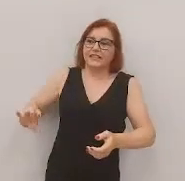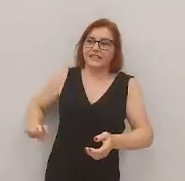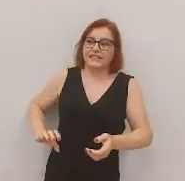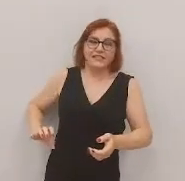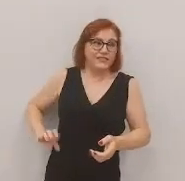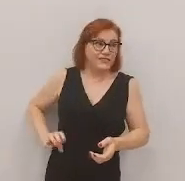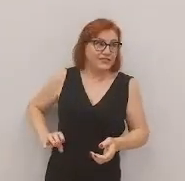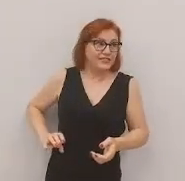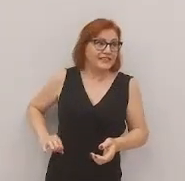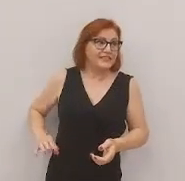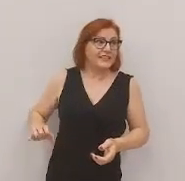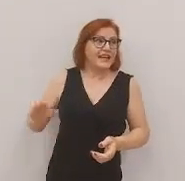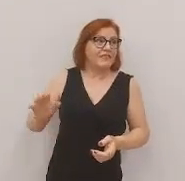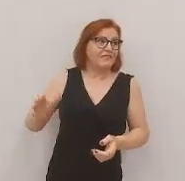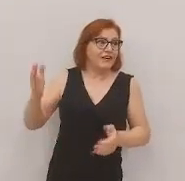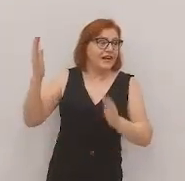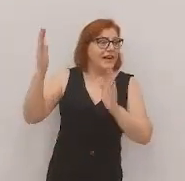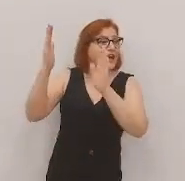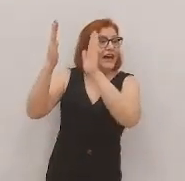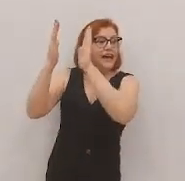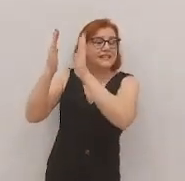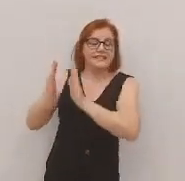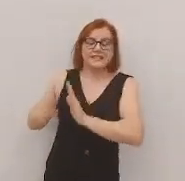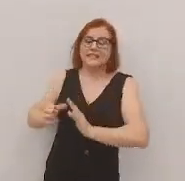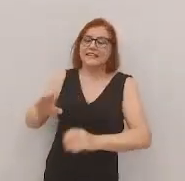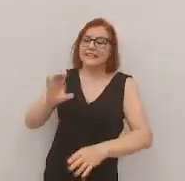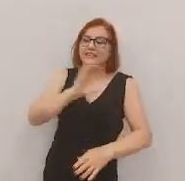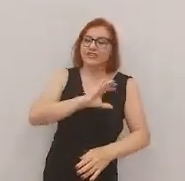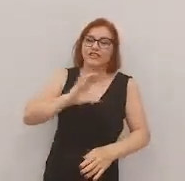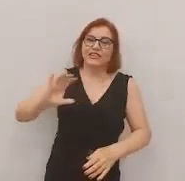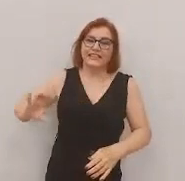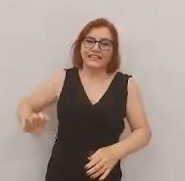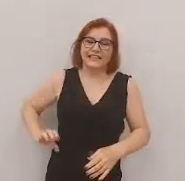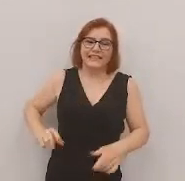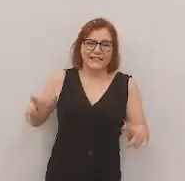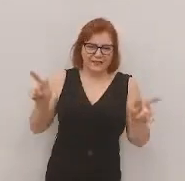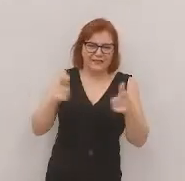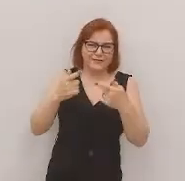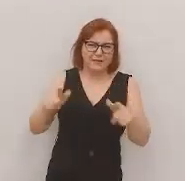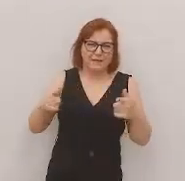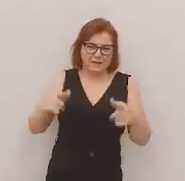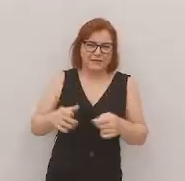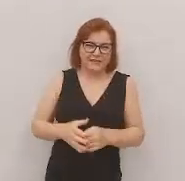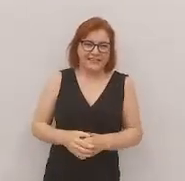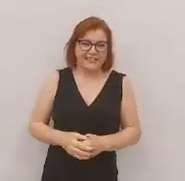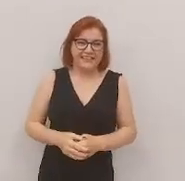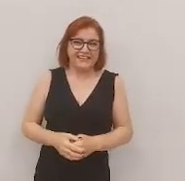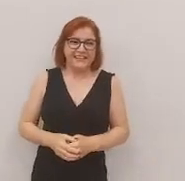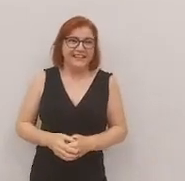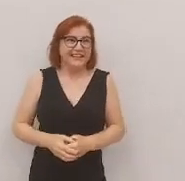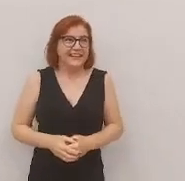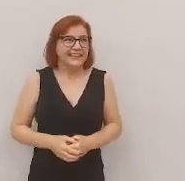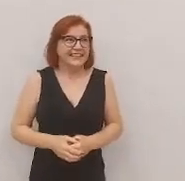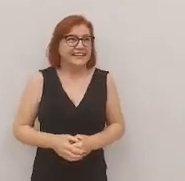face de Cristo, na face de Cristo.